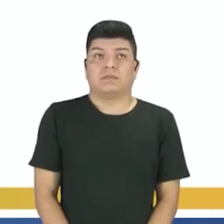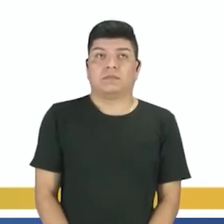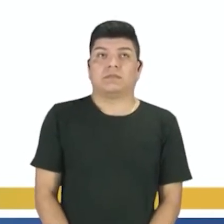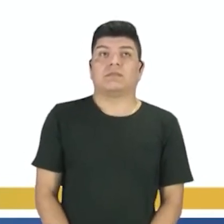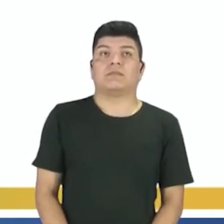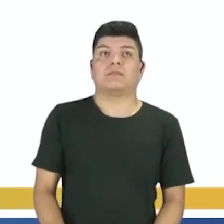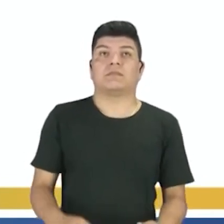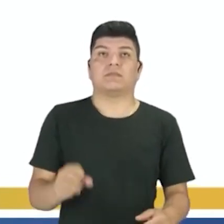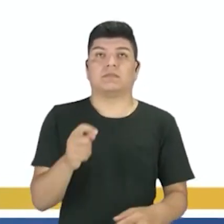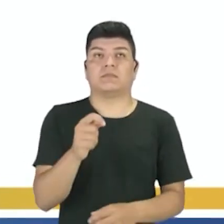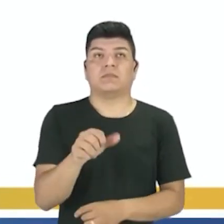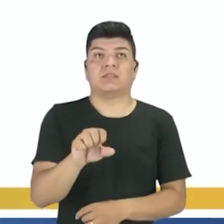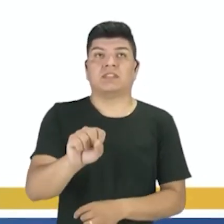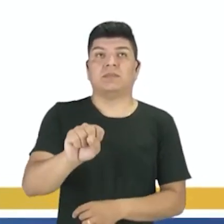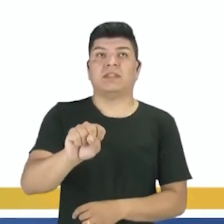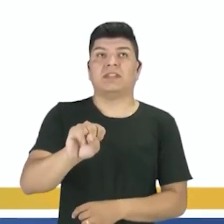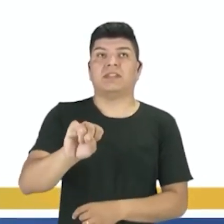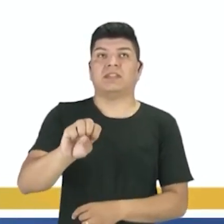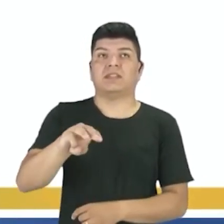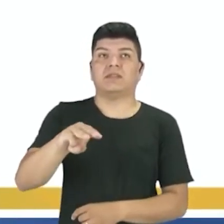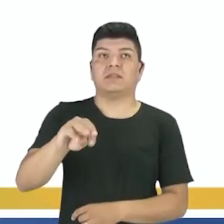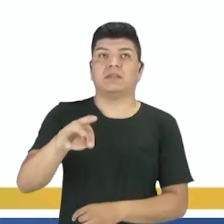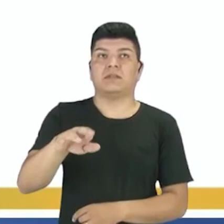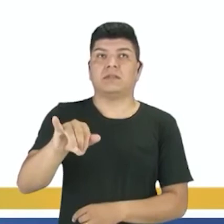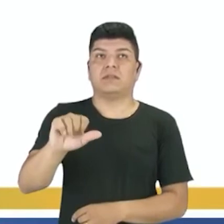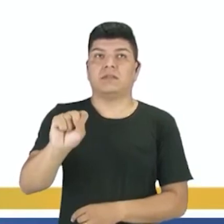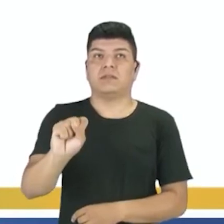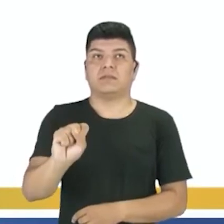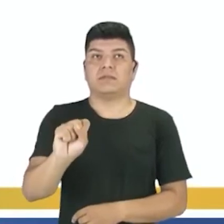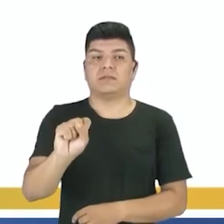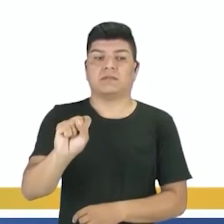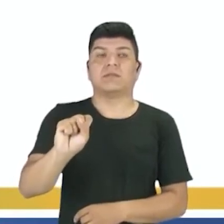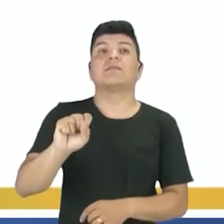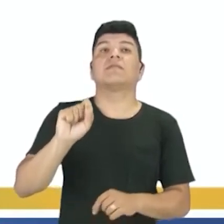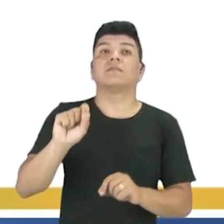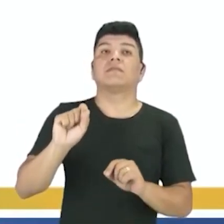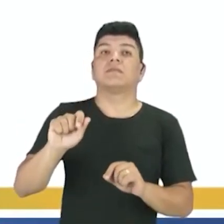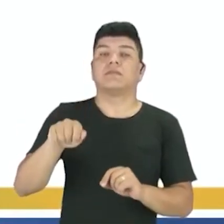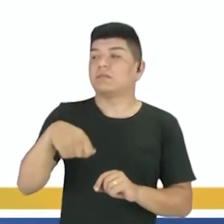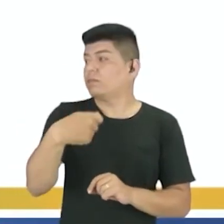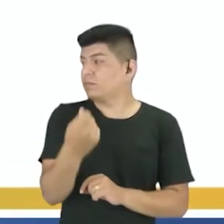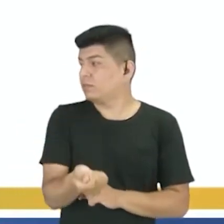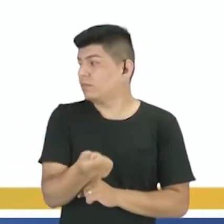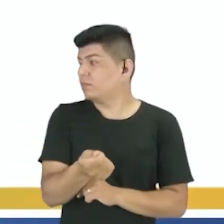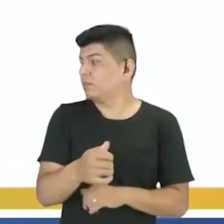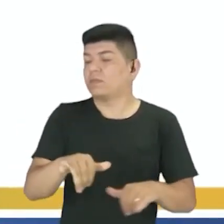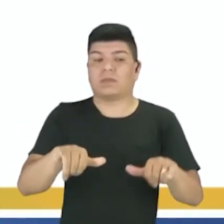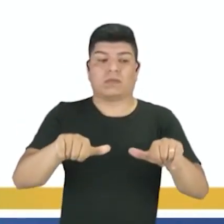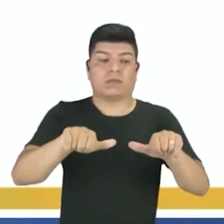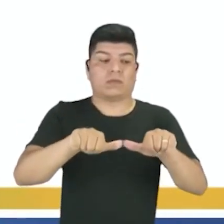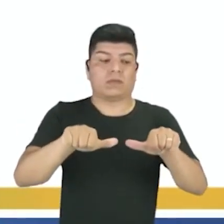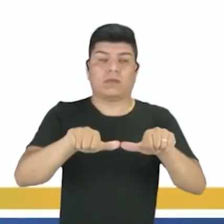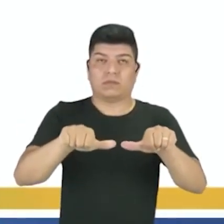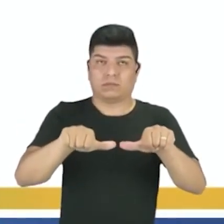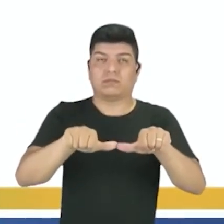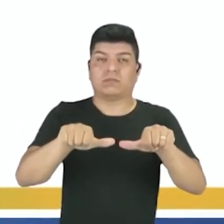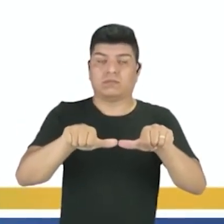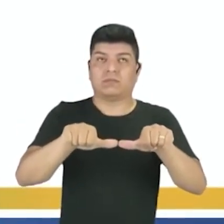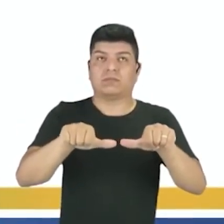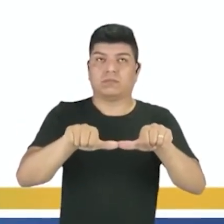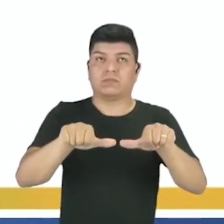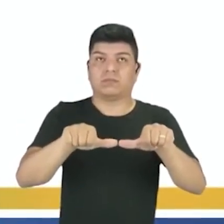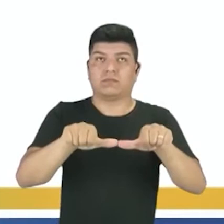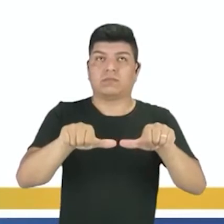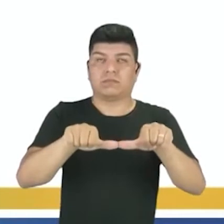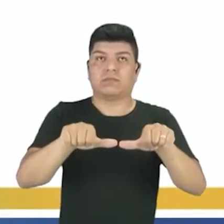Agora a gente vai ver um pouquinho sobre as simetrias em relação aos eixos coordenados. Aqui é mais para você perceber com a sua intuição